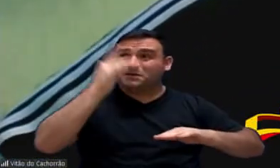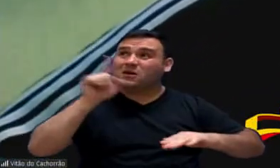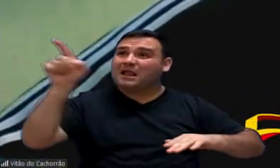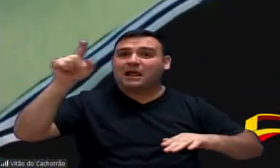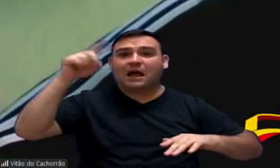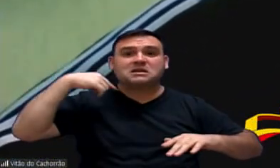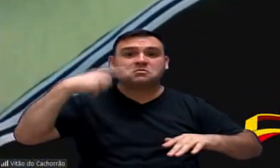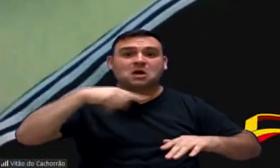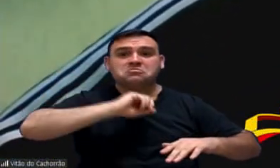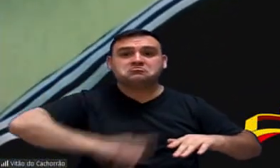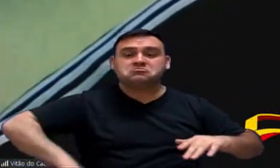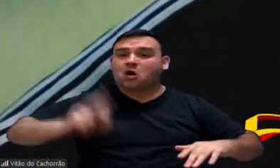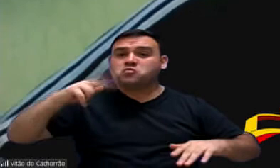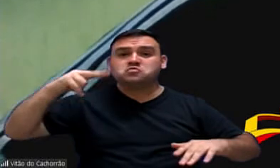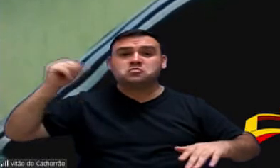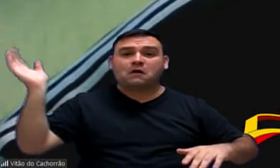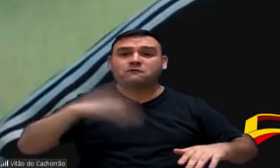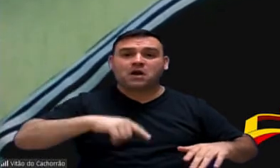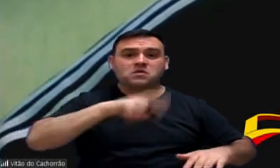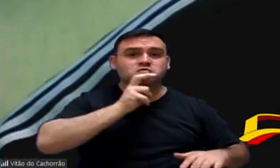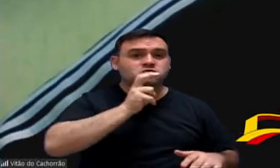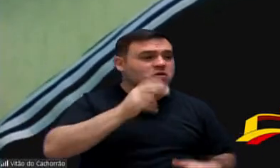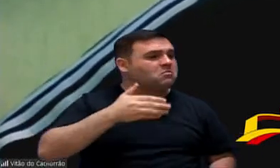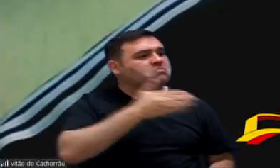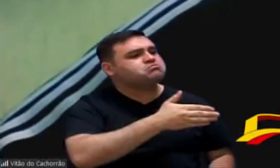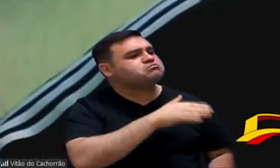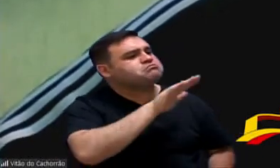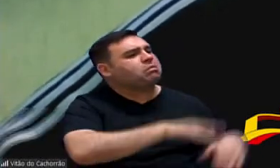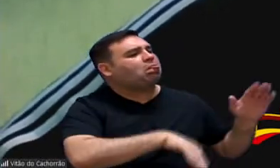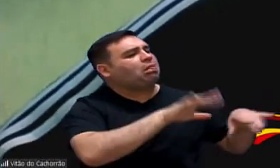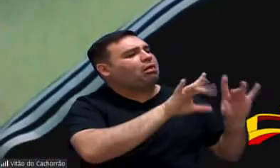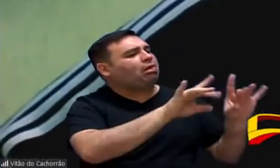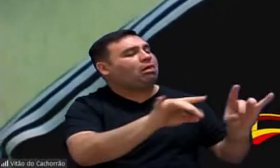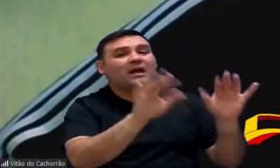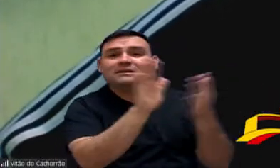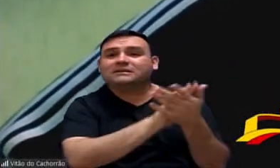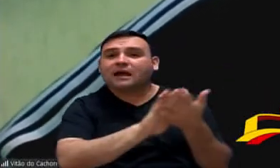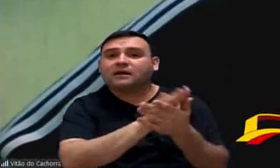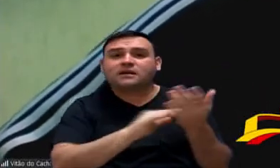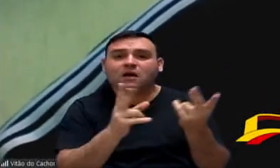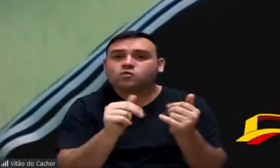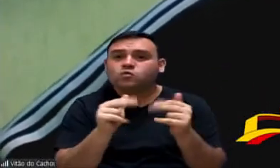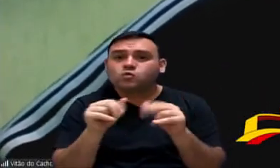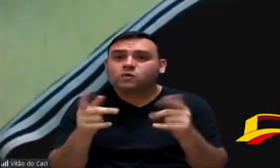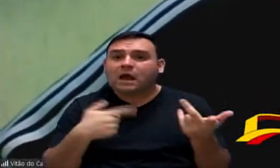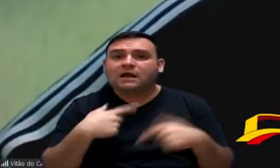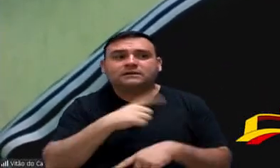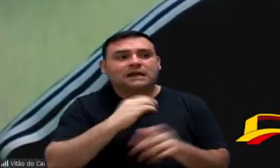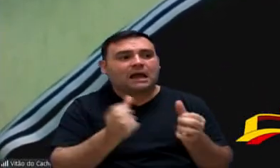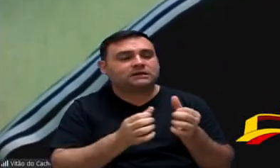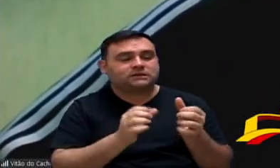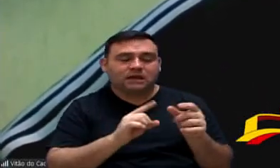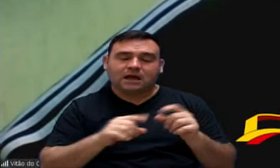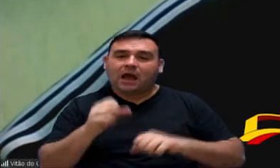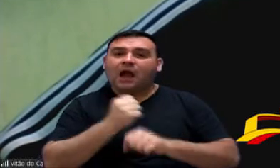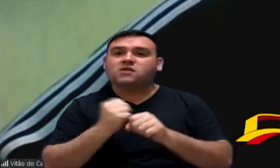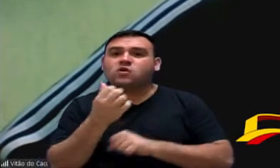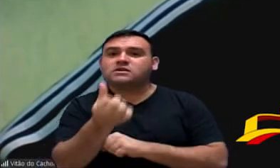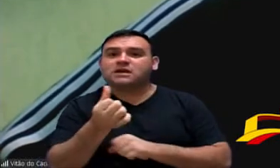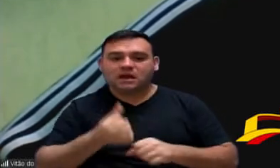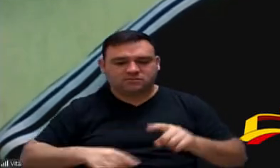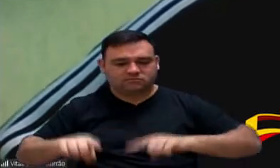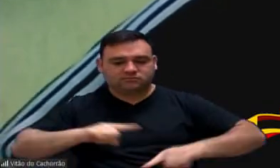do Treviso. O cara nunca sujou o sapato na terra. Então, já está 6 mandatos lá, que nada, nada aí